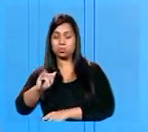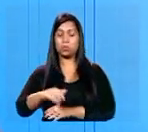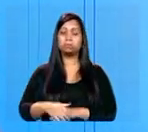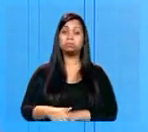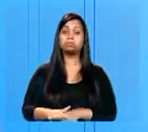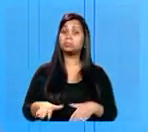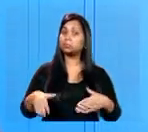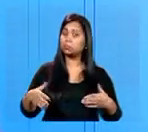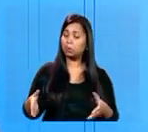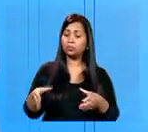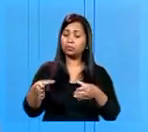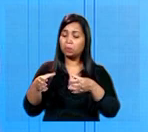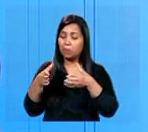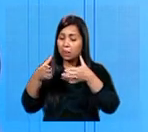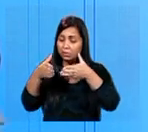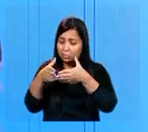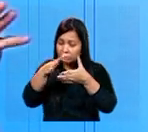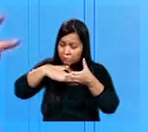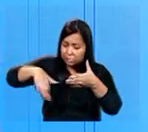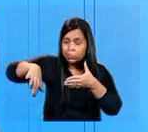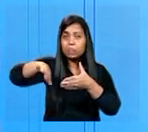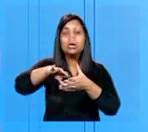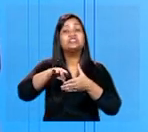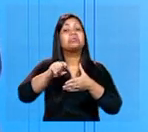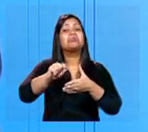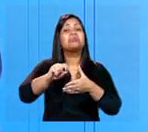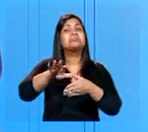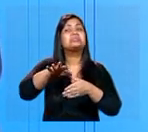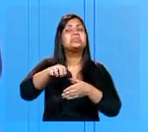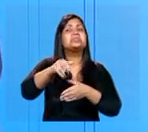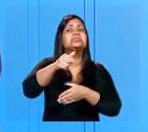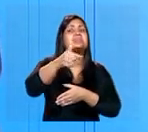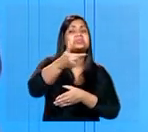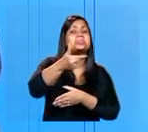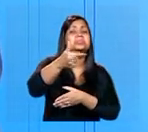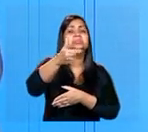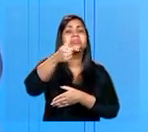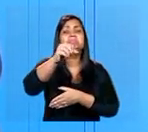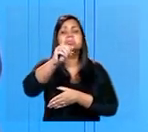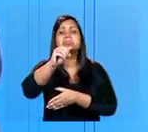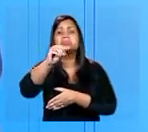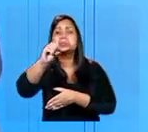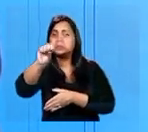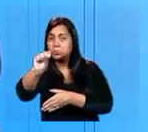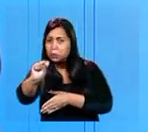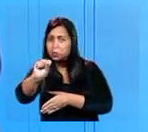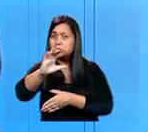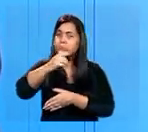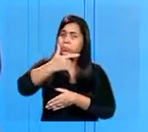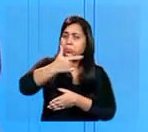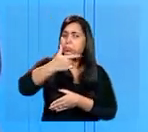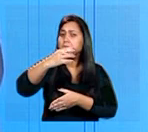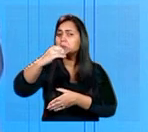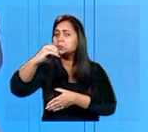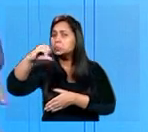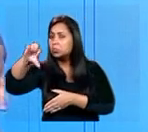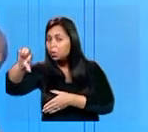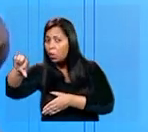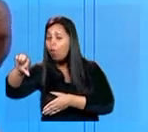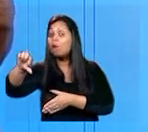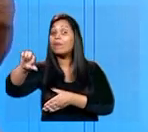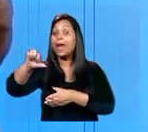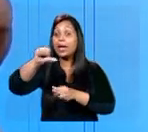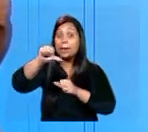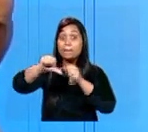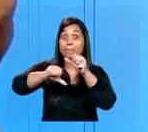serviço ficou restrito nessa região até meados de 2008, 2009. A partir daí ele mudou,